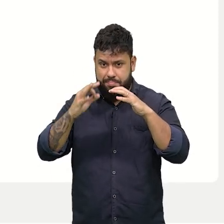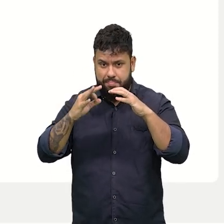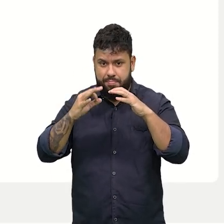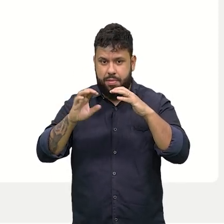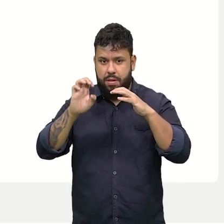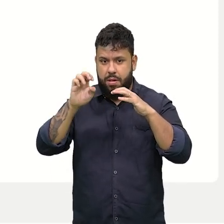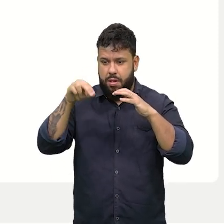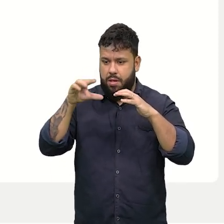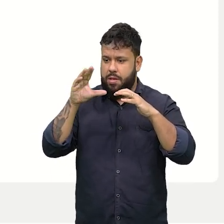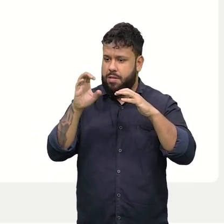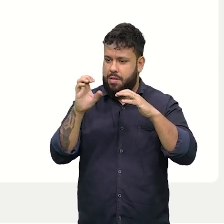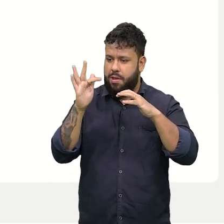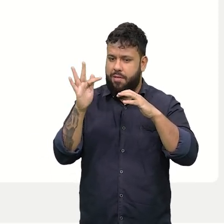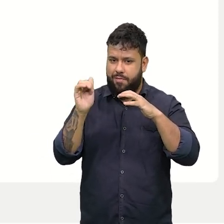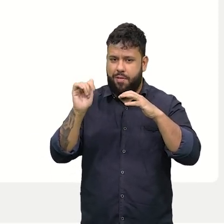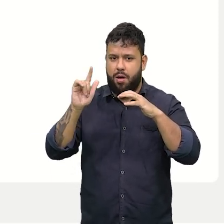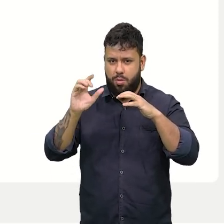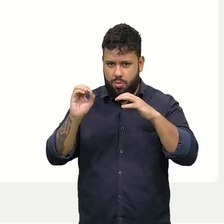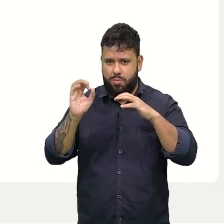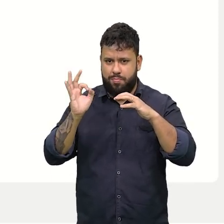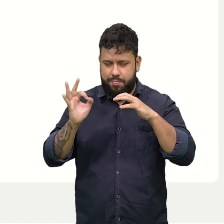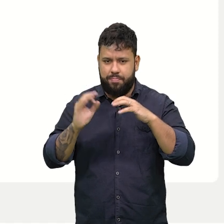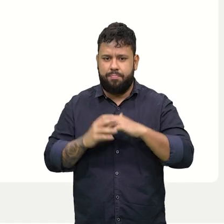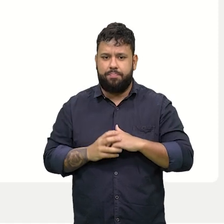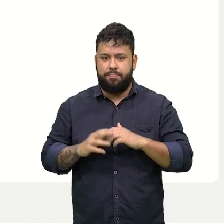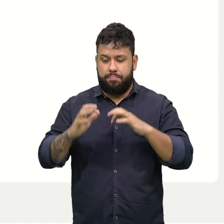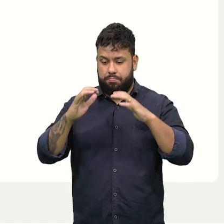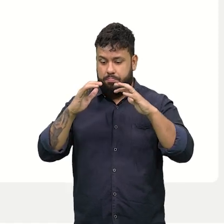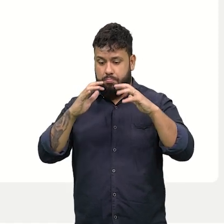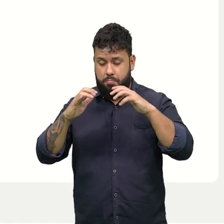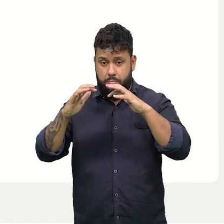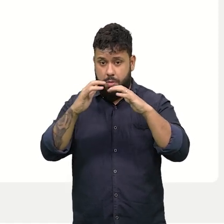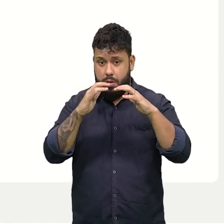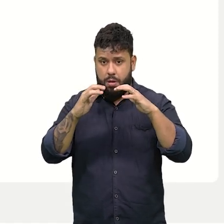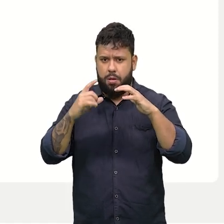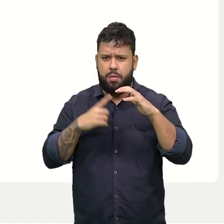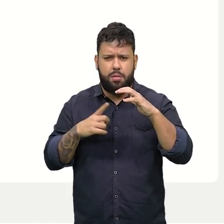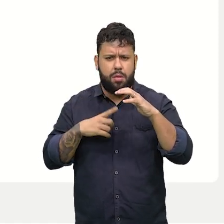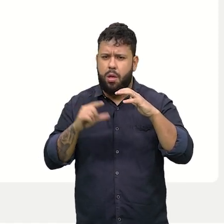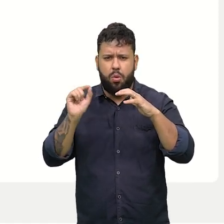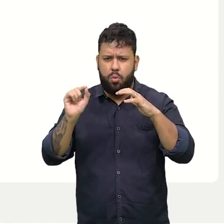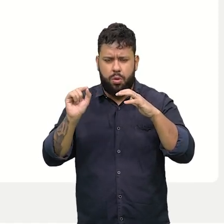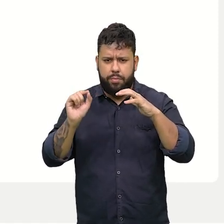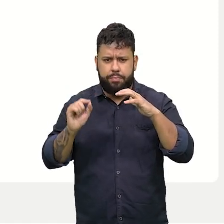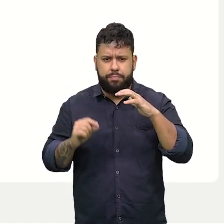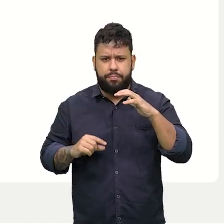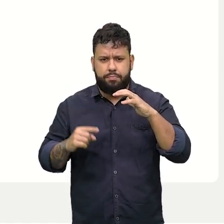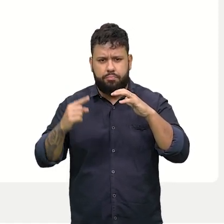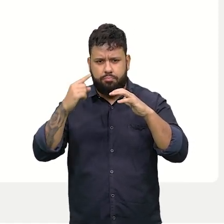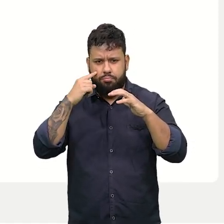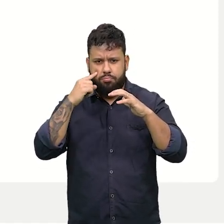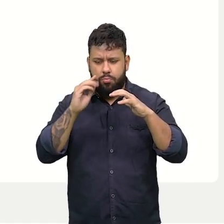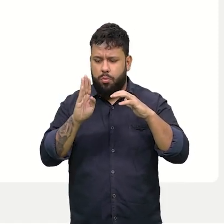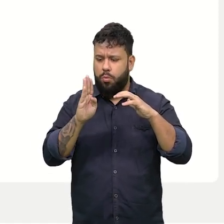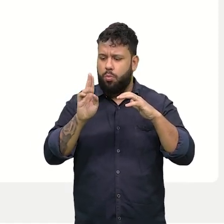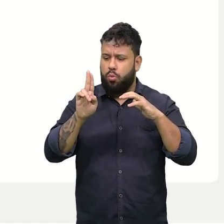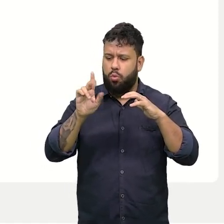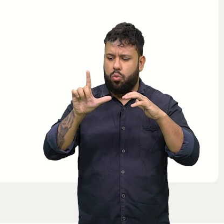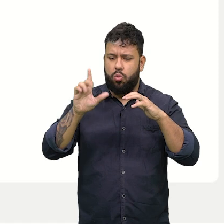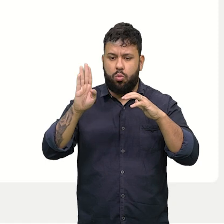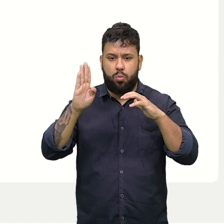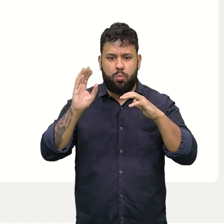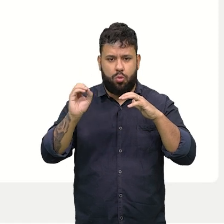esse lindo encéfalo, certo? Aqui no nosso encéfalo, a gente tem um cara chamado